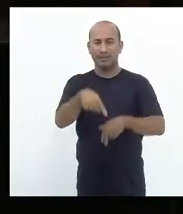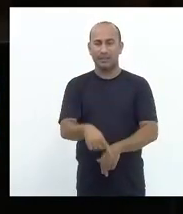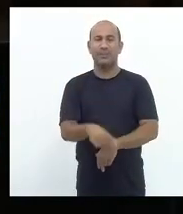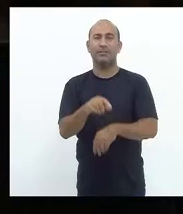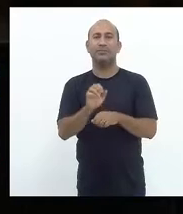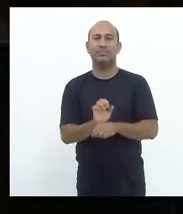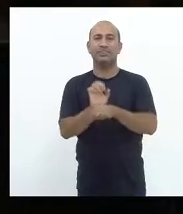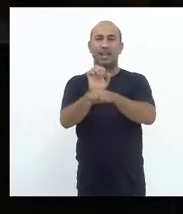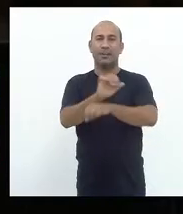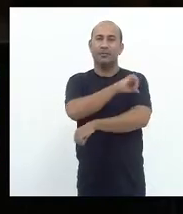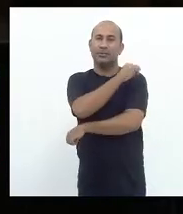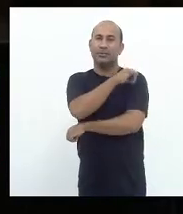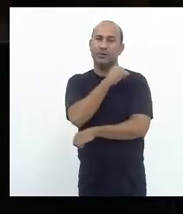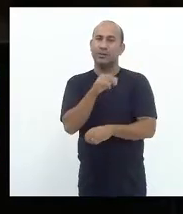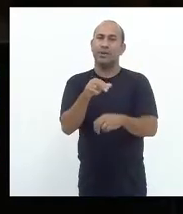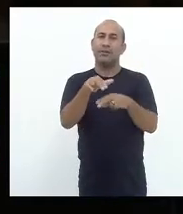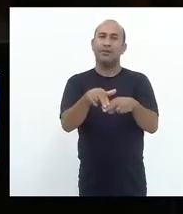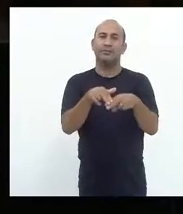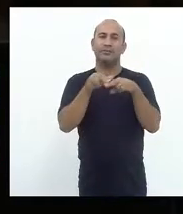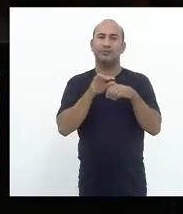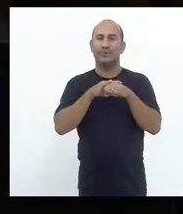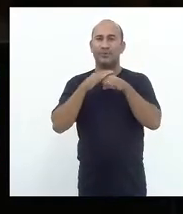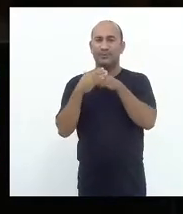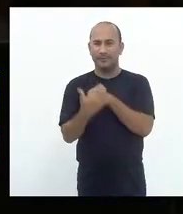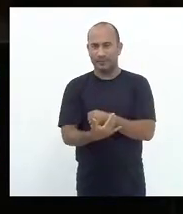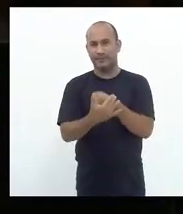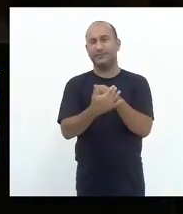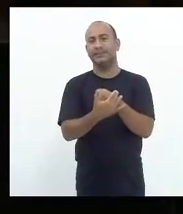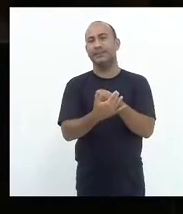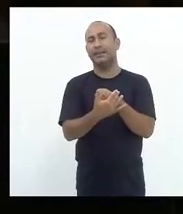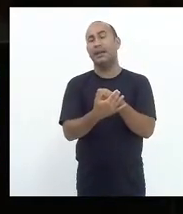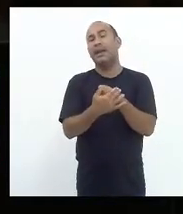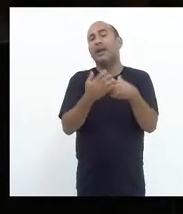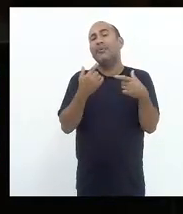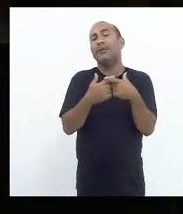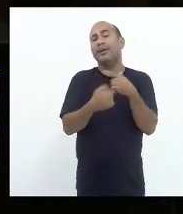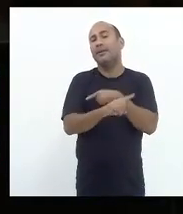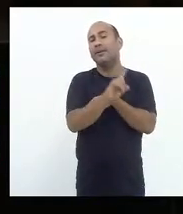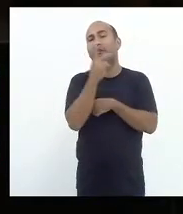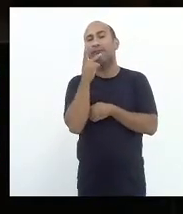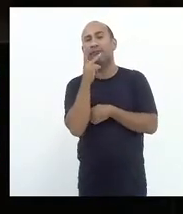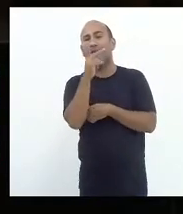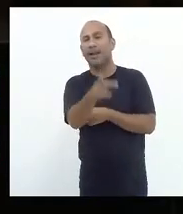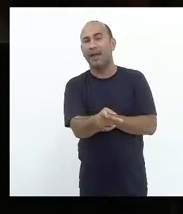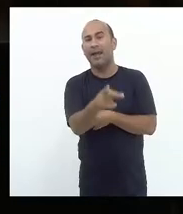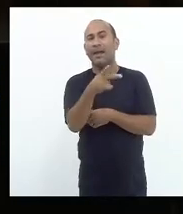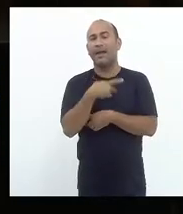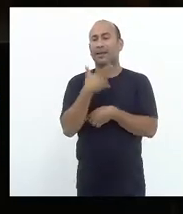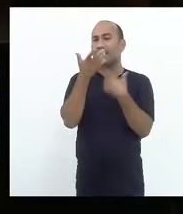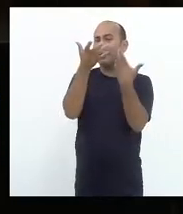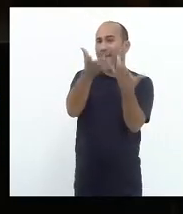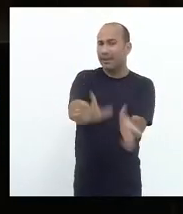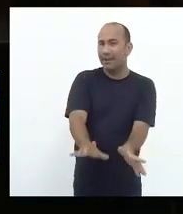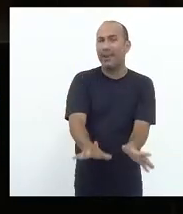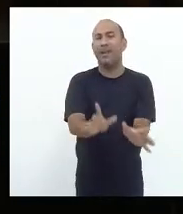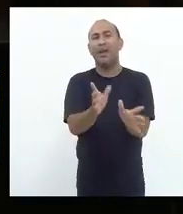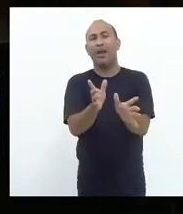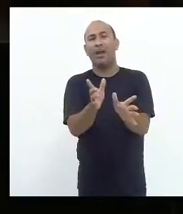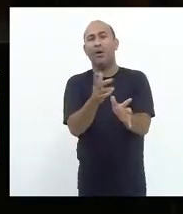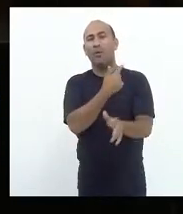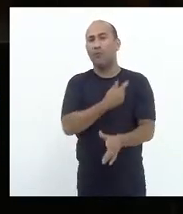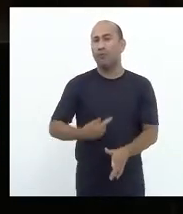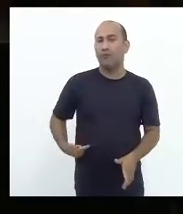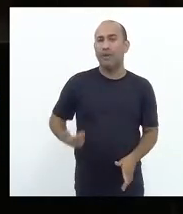Janeiro pela Covid-19 e, por que não dizer, pela omissão e negligência do